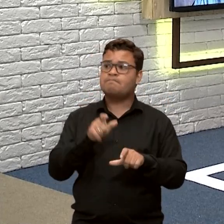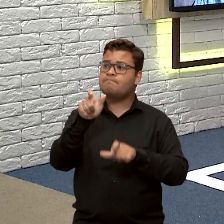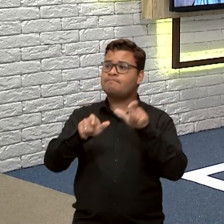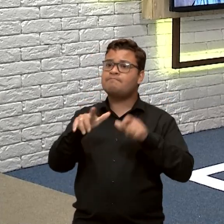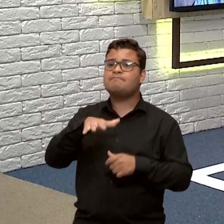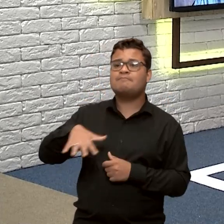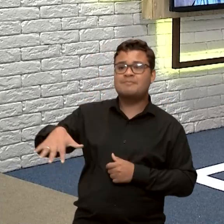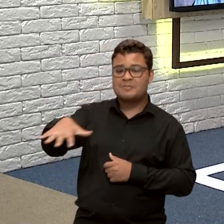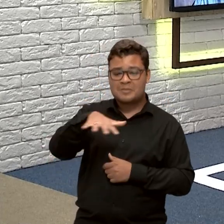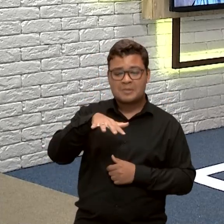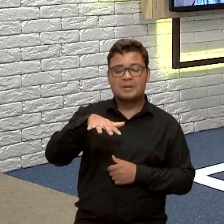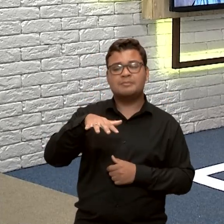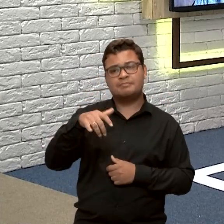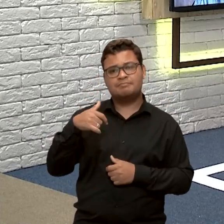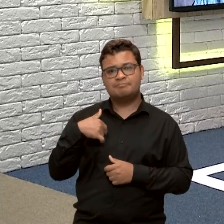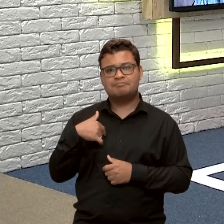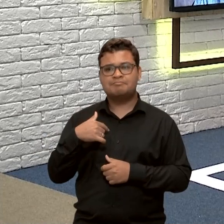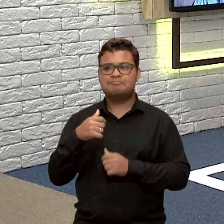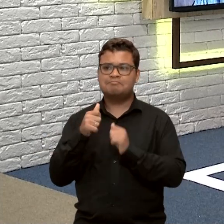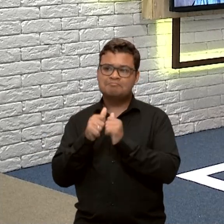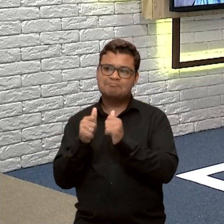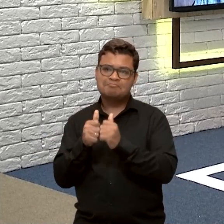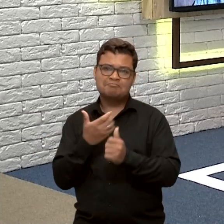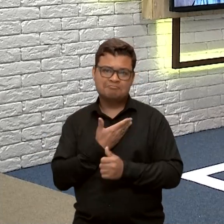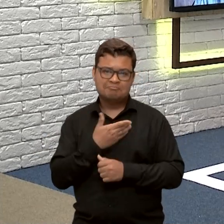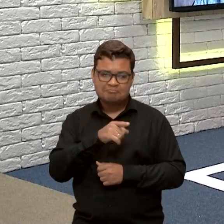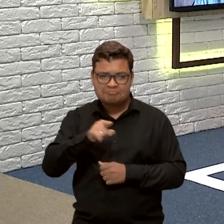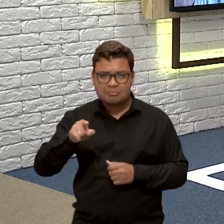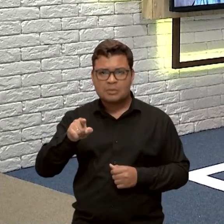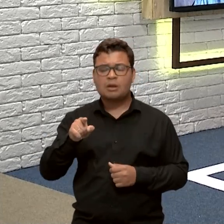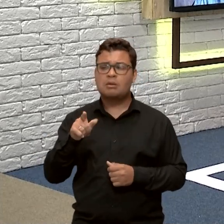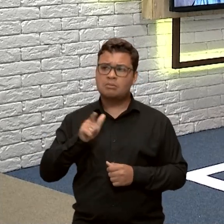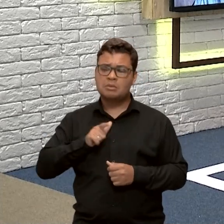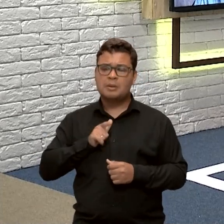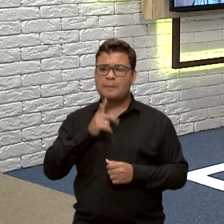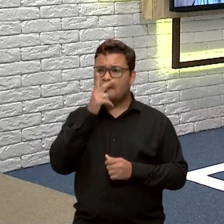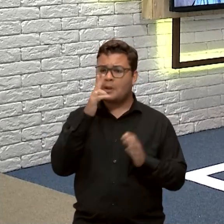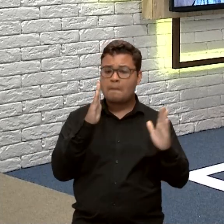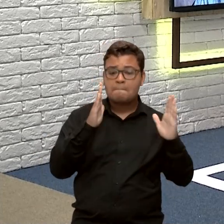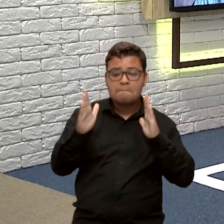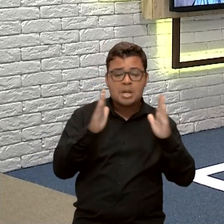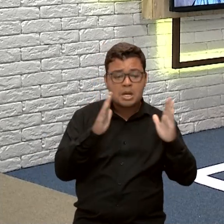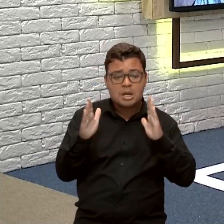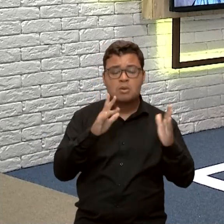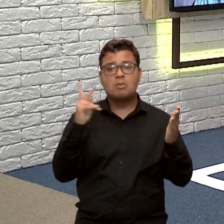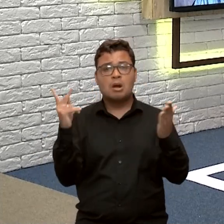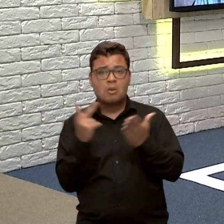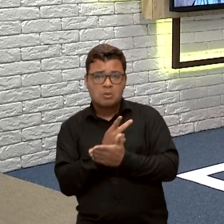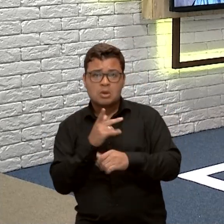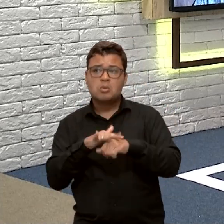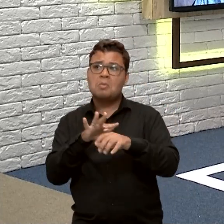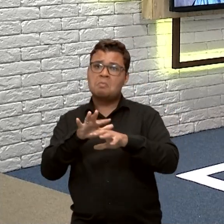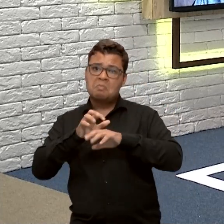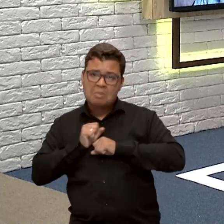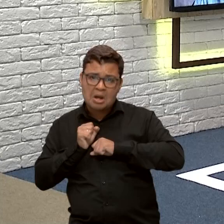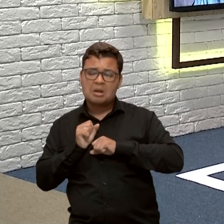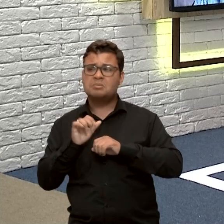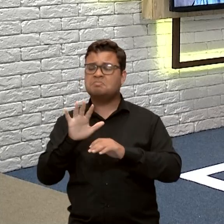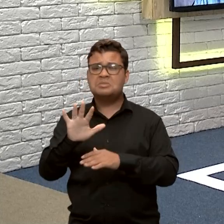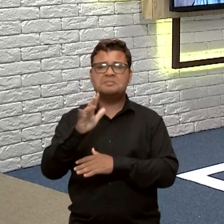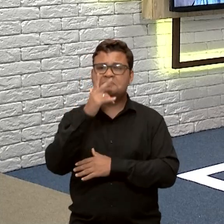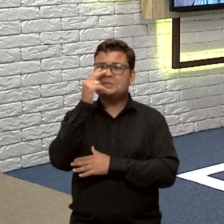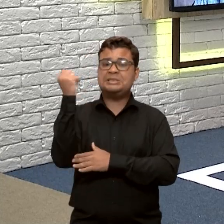Professor João, queria também que o senhor falasse um pouquinho disso, né? A gente falou inicialmente da dengue, queria que o senhor falasse dos riscos da dengue, porque